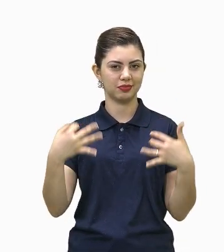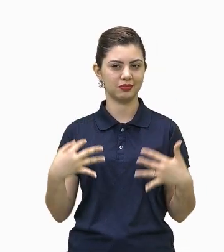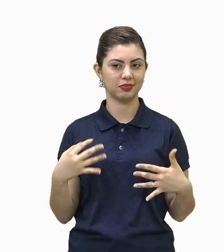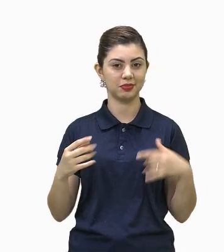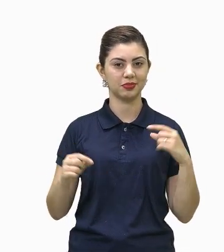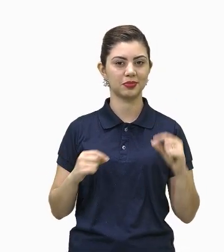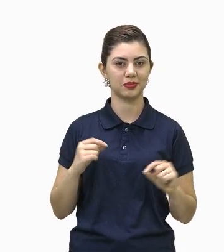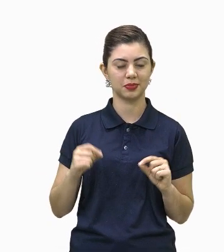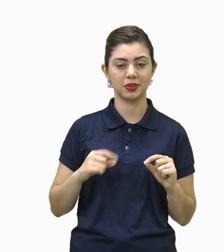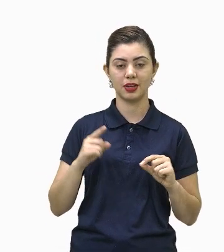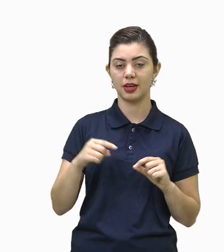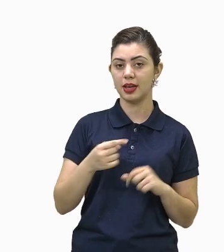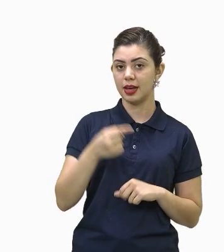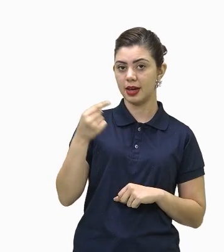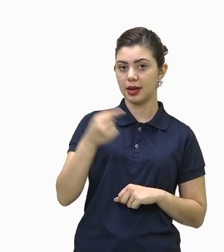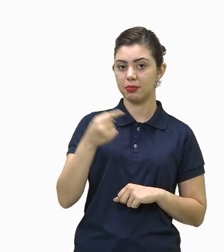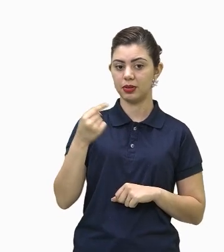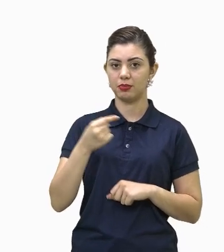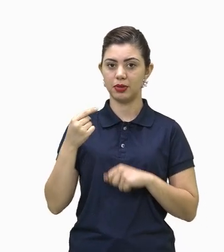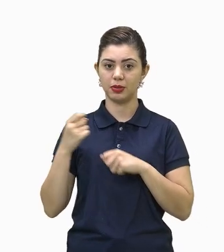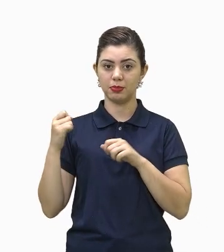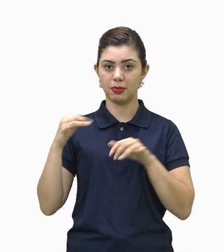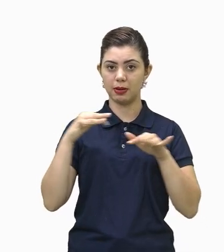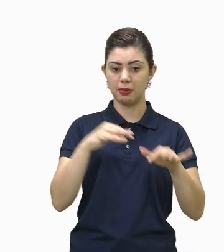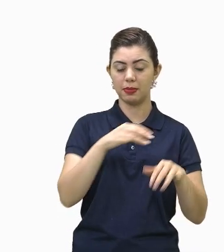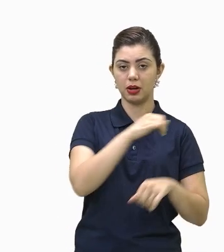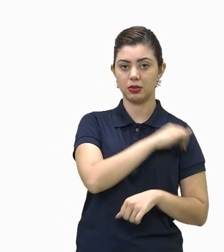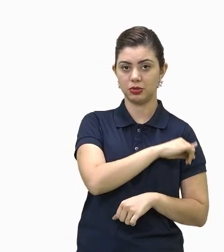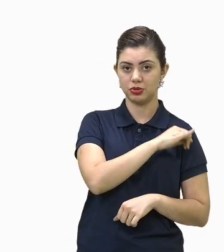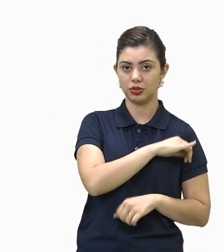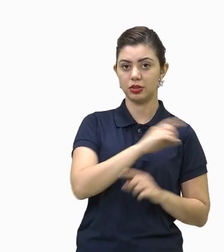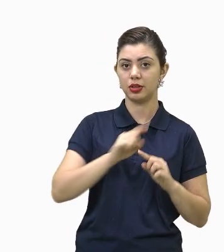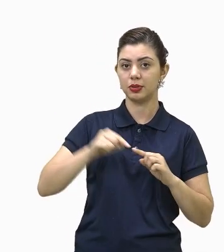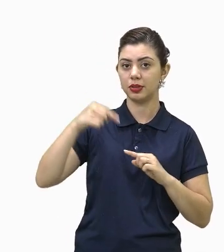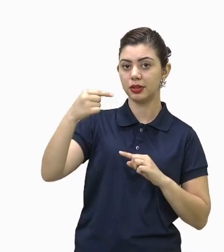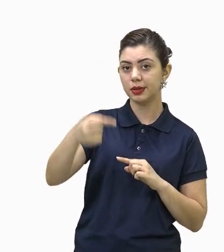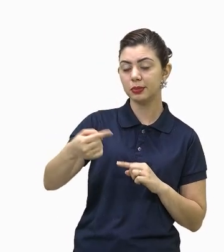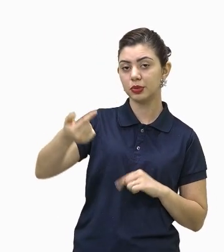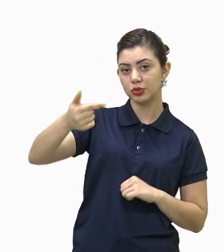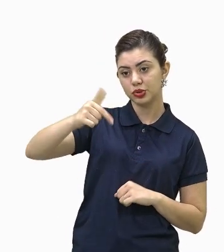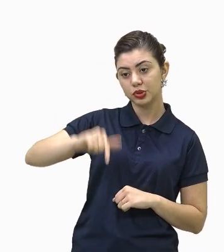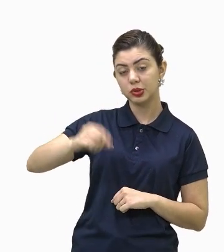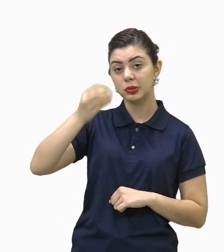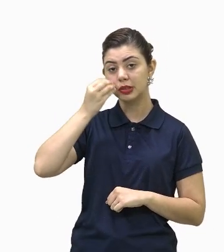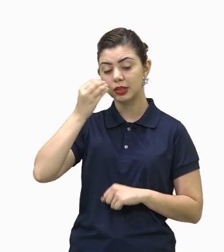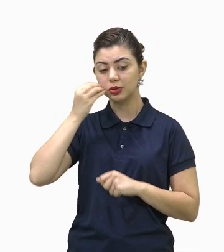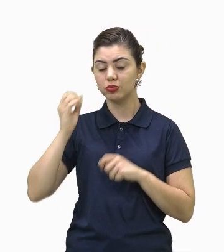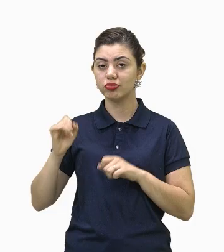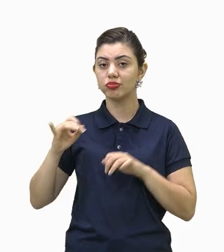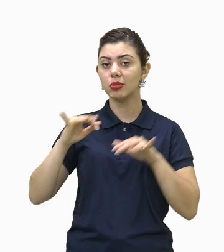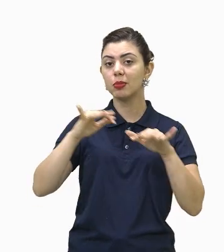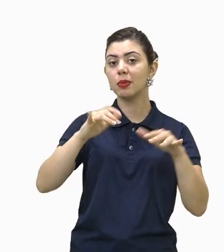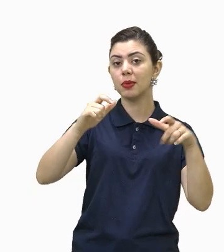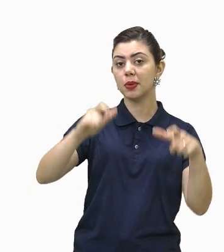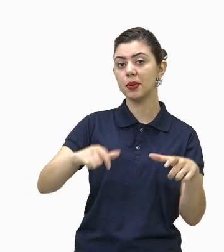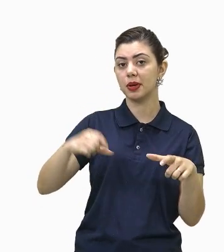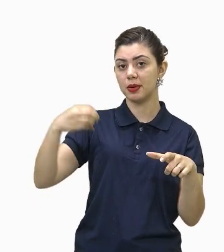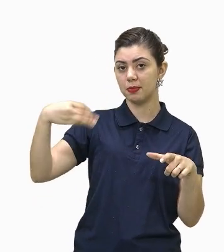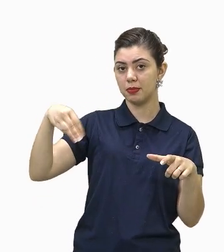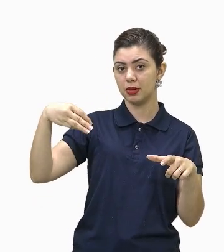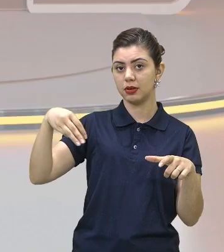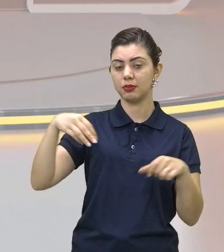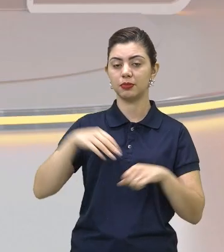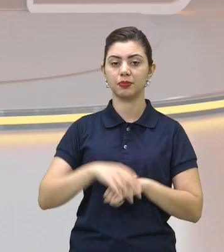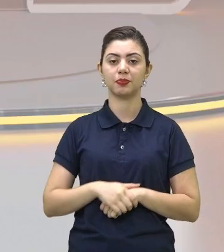então, dessa primeira invasão, que foi a Baía de Guanabara, e depois tivemos, então, a segunda invasão, que é, então, lá no Maranhão. E